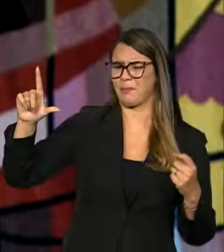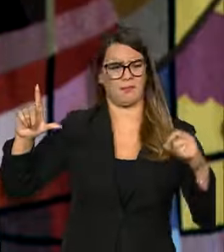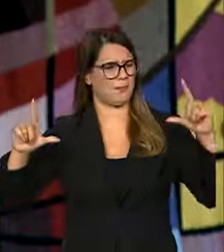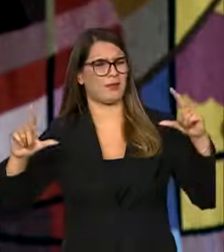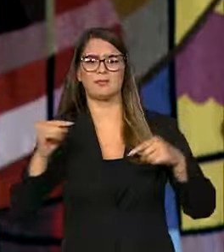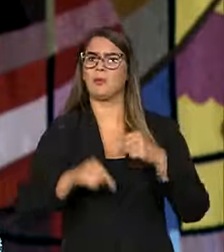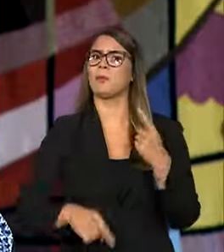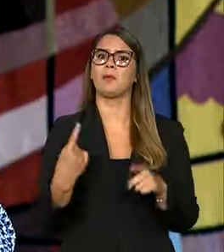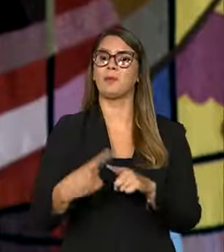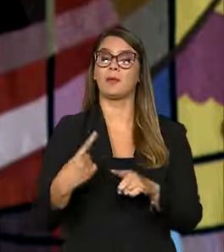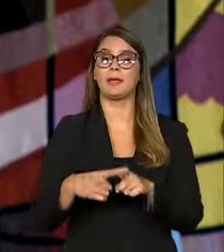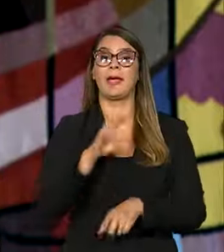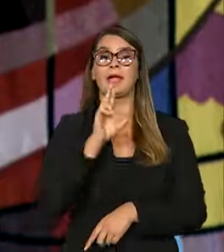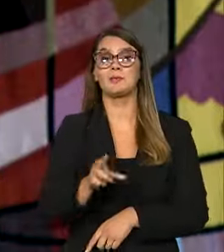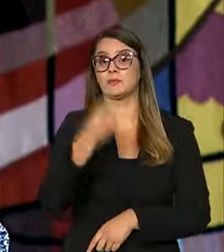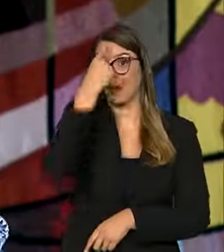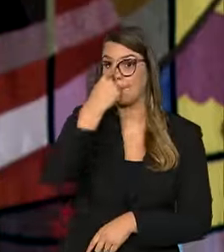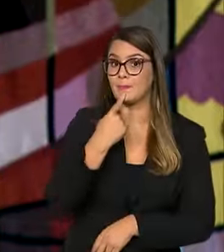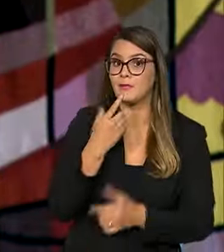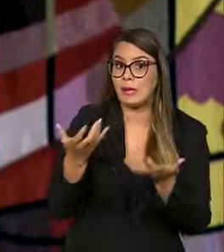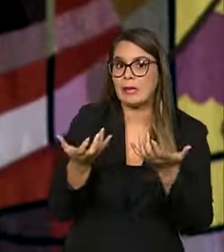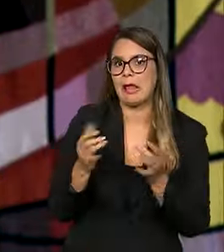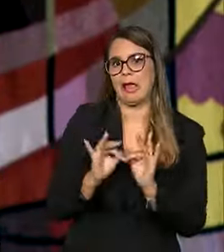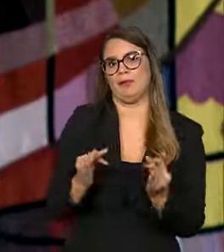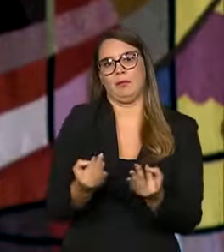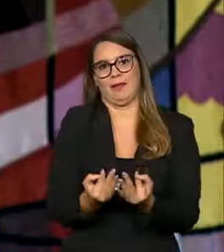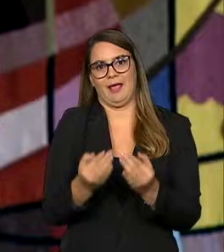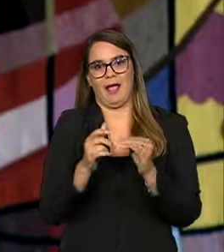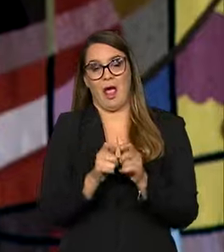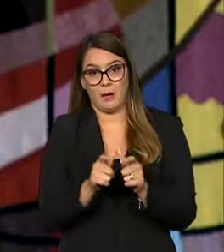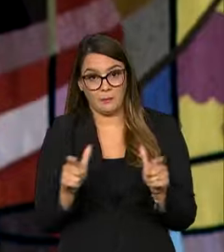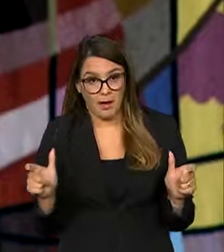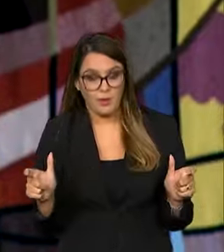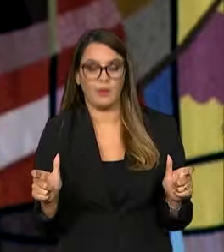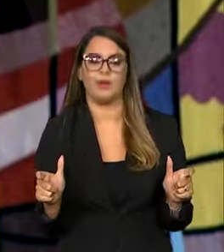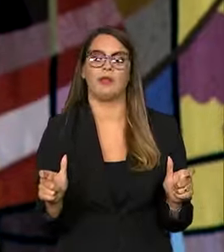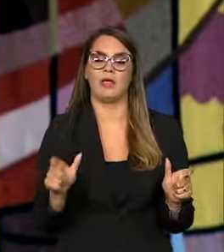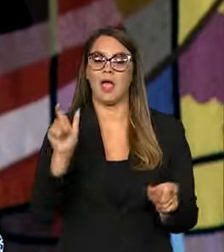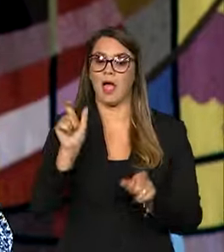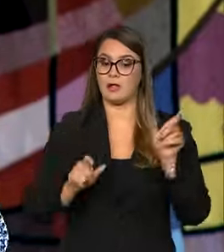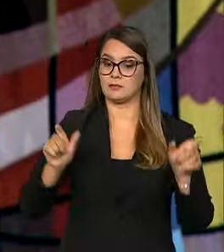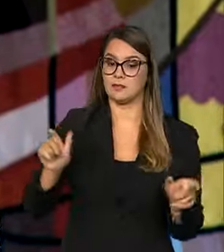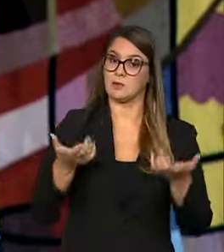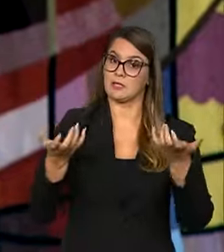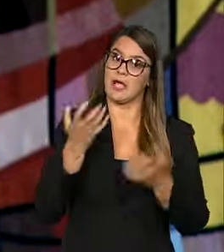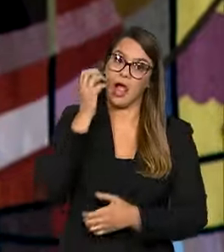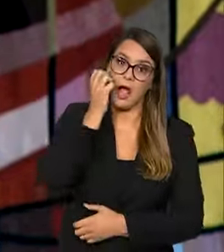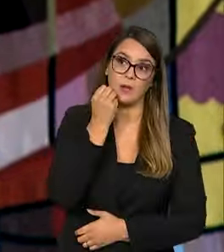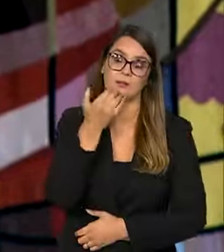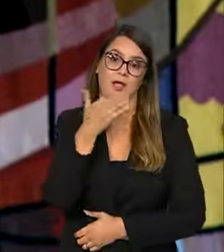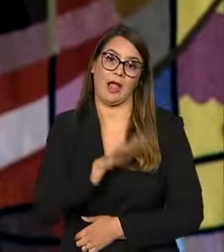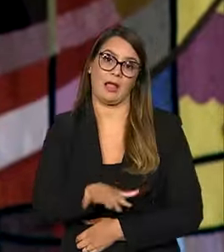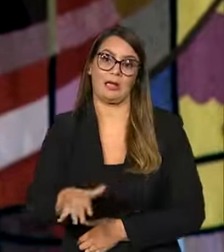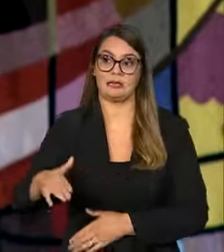A resposta está no perfil desejado pelas famílias. Na maioria dos casos, essas pessoas querem adotar crianças